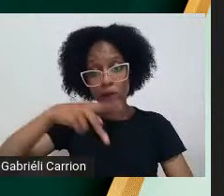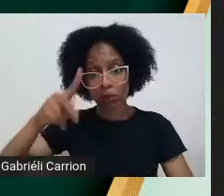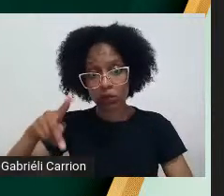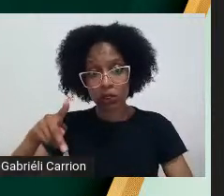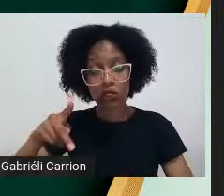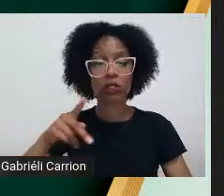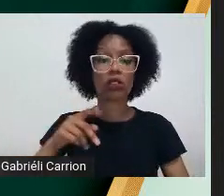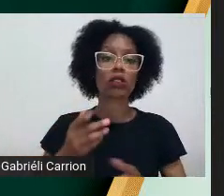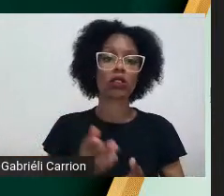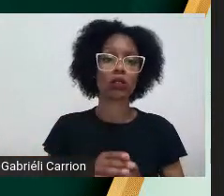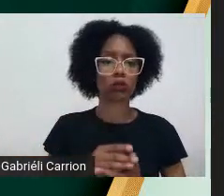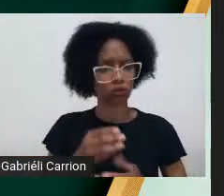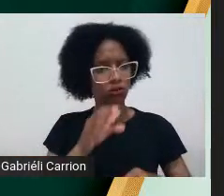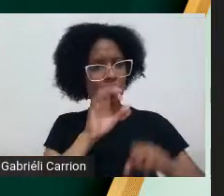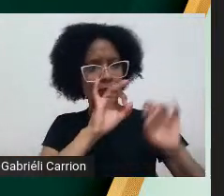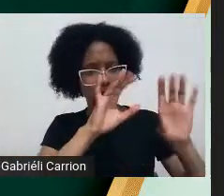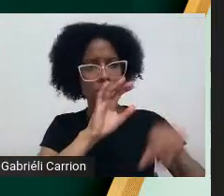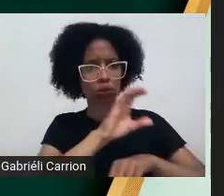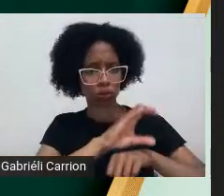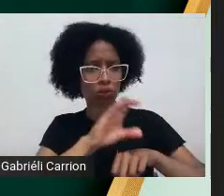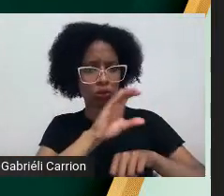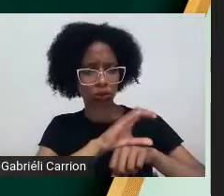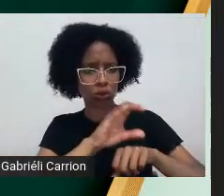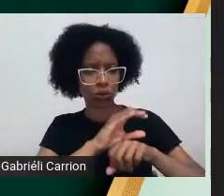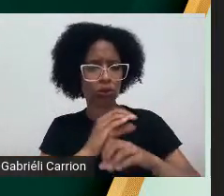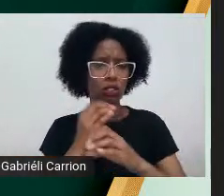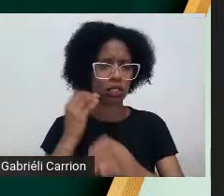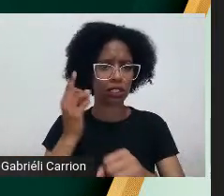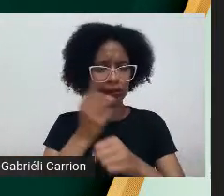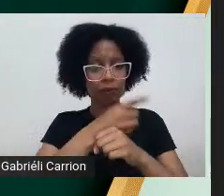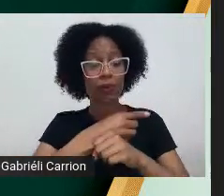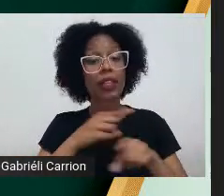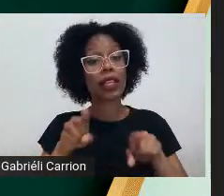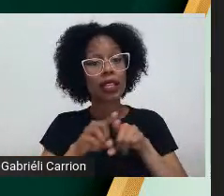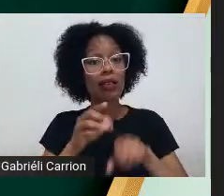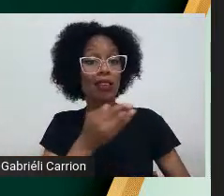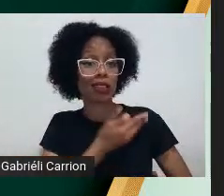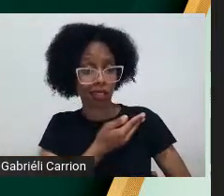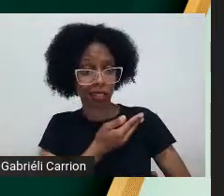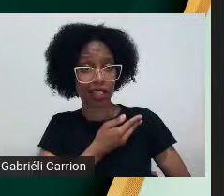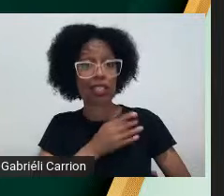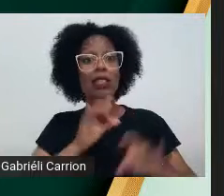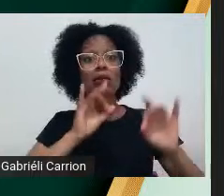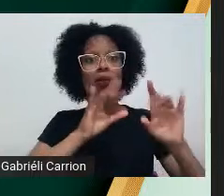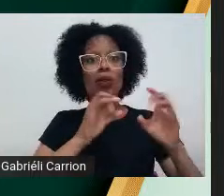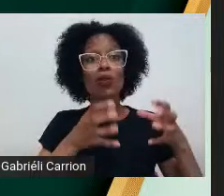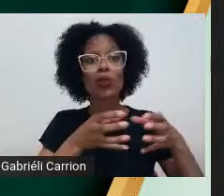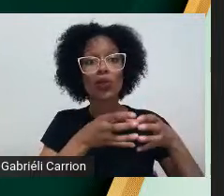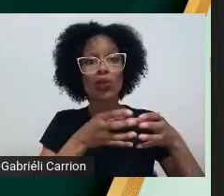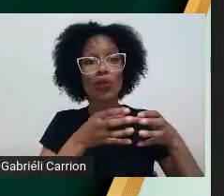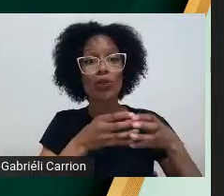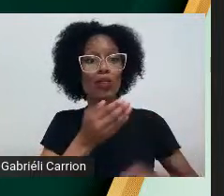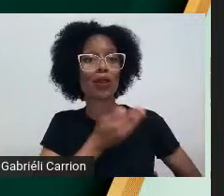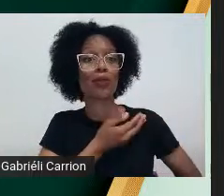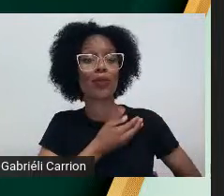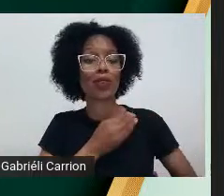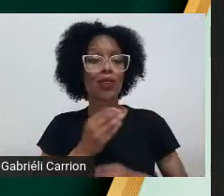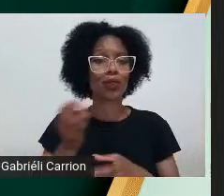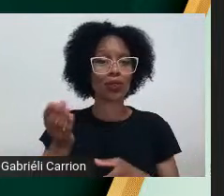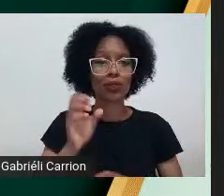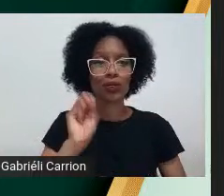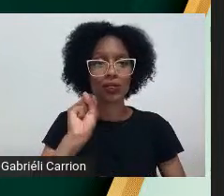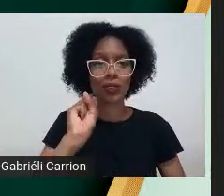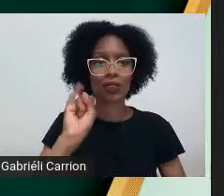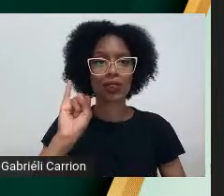especial, curso de Engenharia Cartográfica e Agrimensura, aos meus amigos, em especial ao grupo Amigos do Engenheiro Silva.